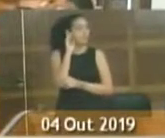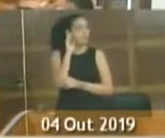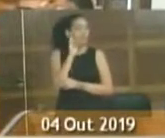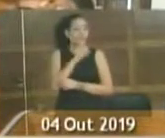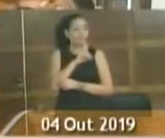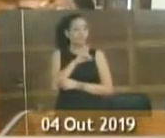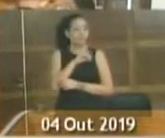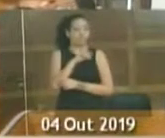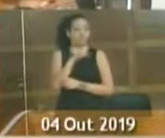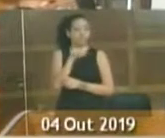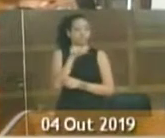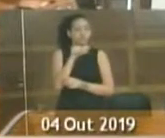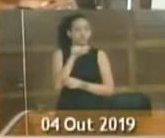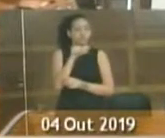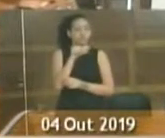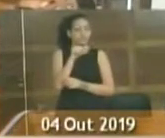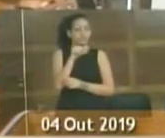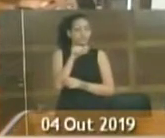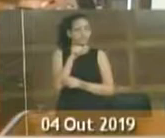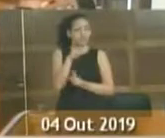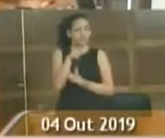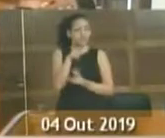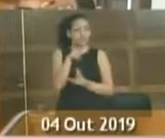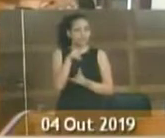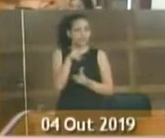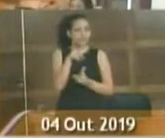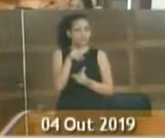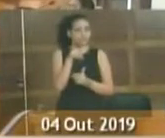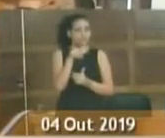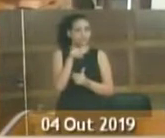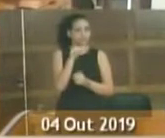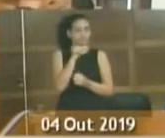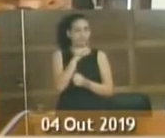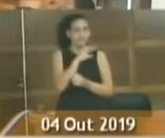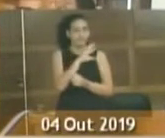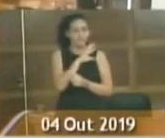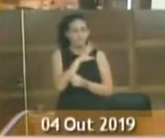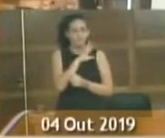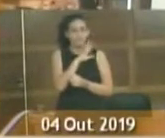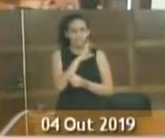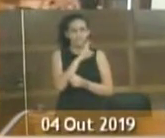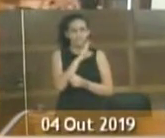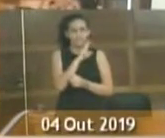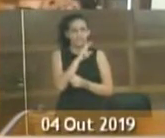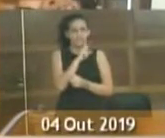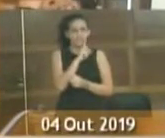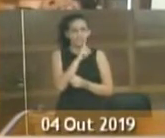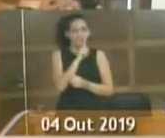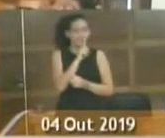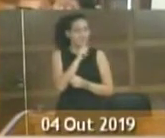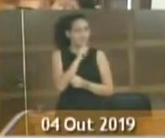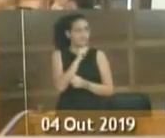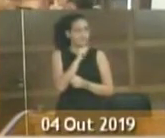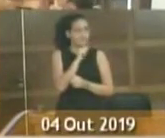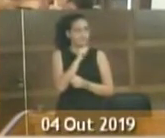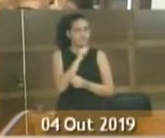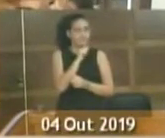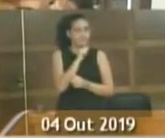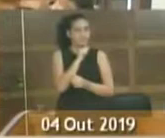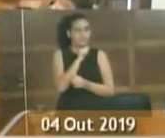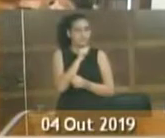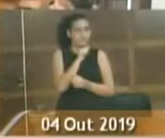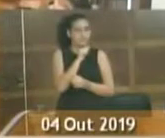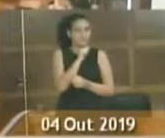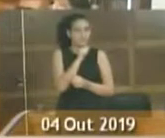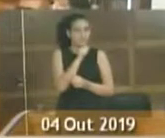mundial dos nossos animais. Eu trouxe aqui, só um pouquinho, amor, tá?